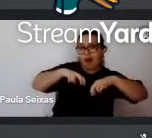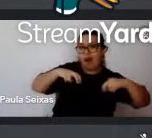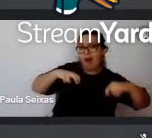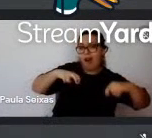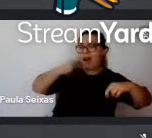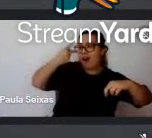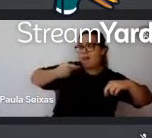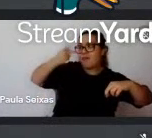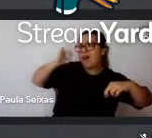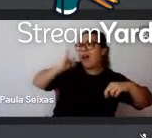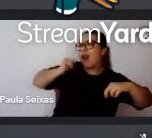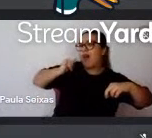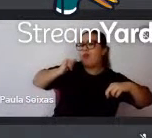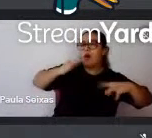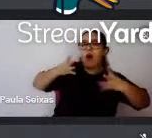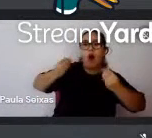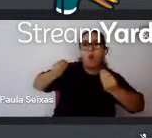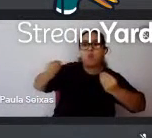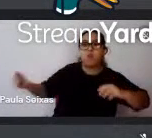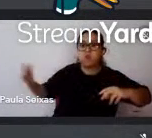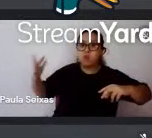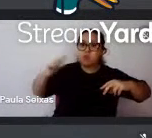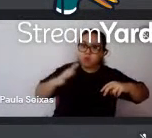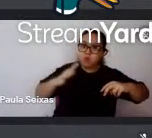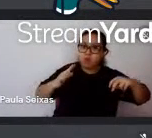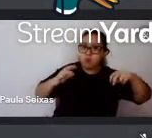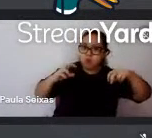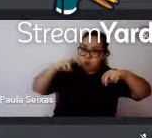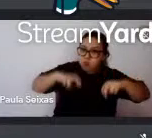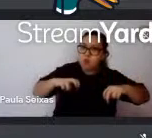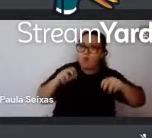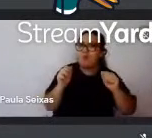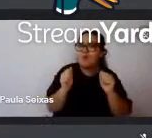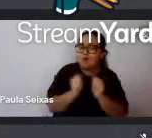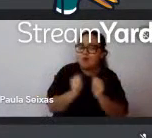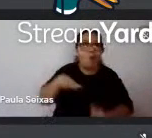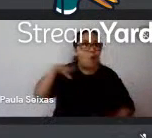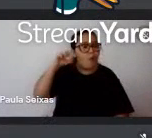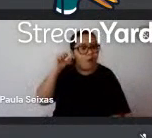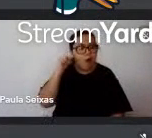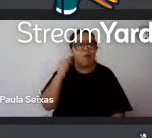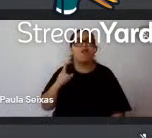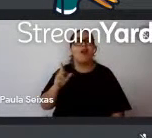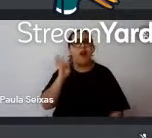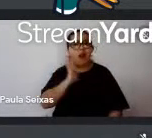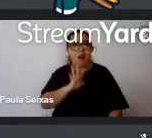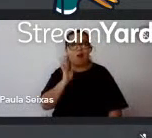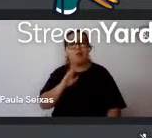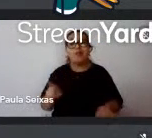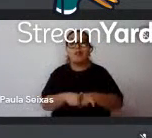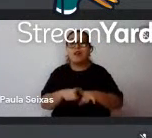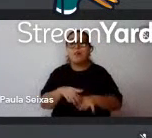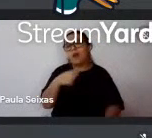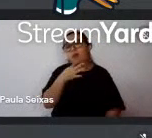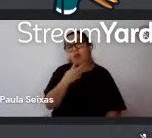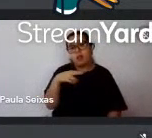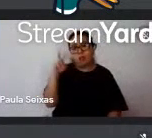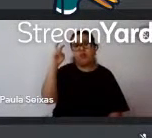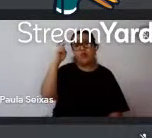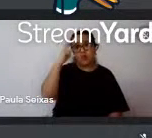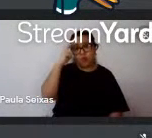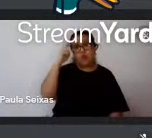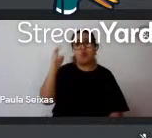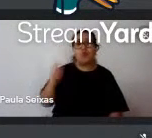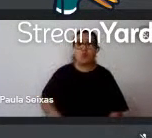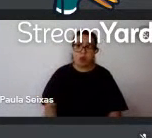tempo assim, de lazer bem, bem interessante. Segundo, é o conhecimento de aspectos culturais atuais. Já estou entrando, já